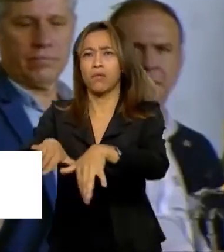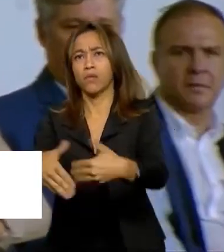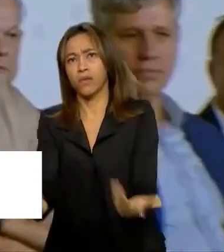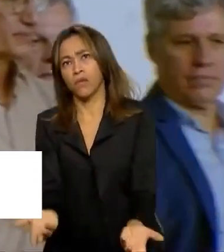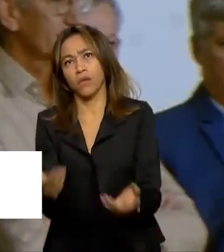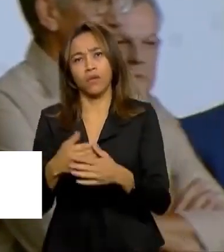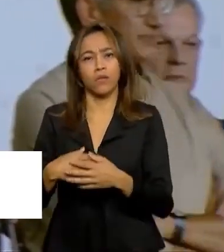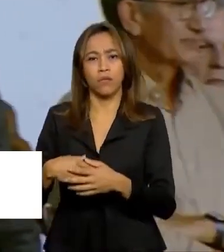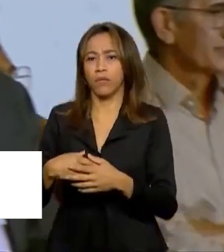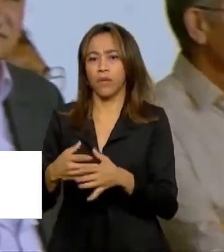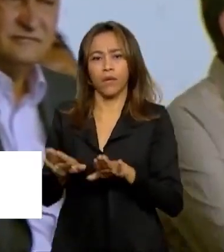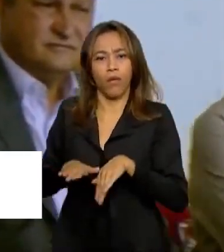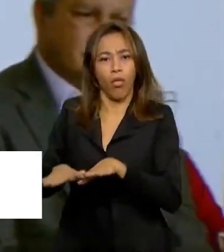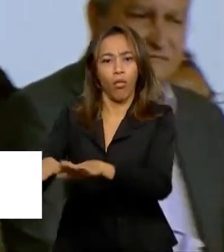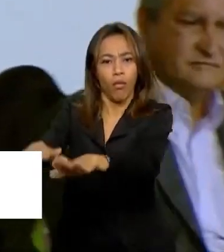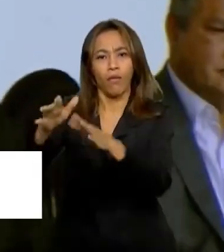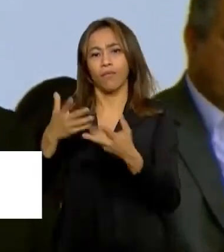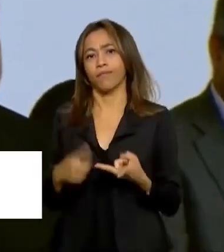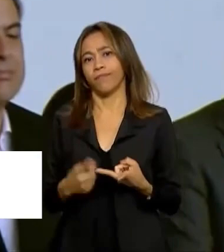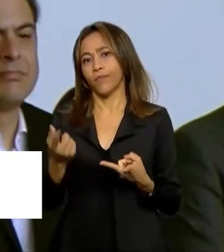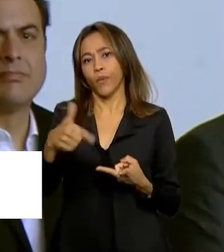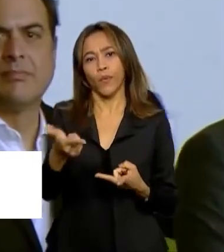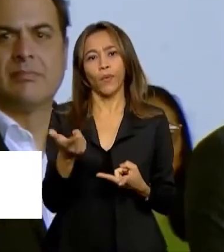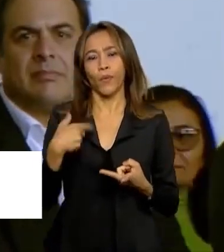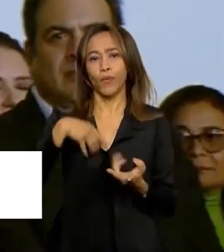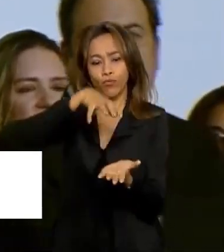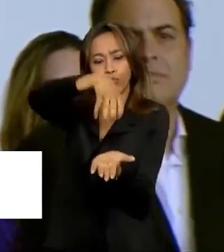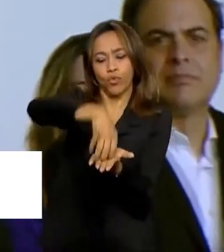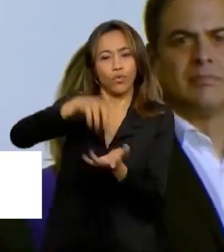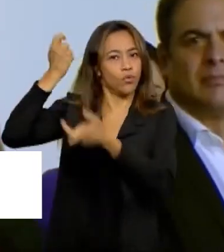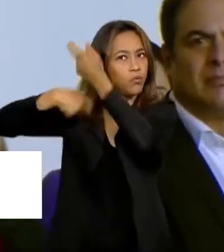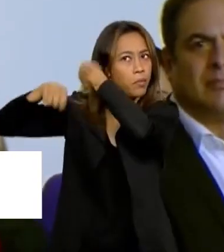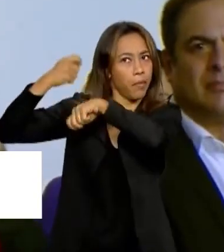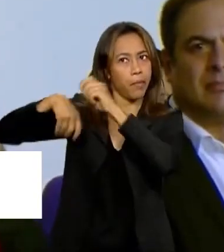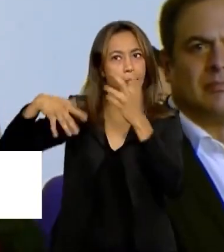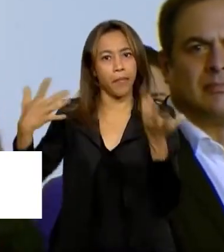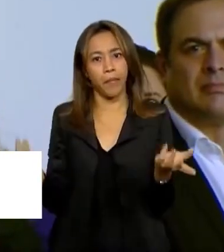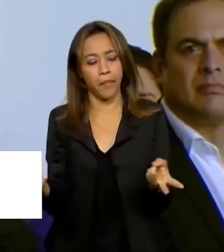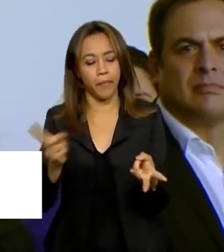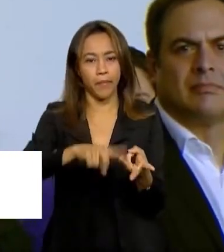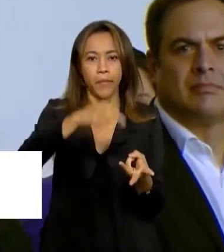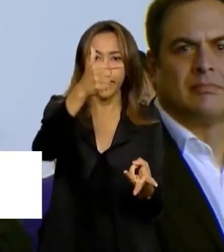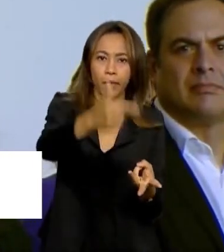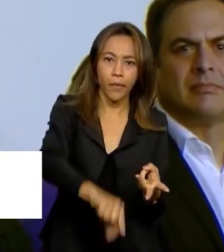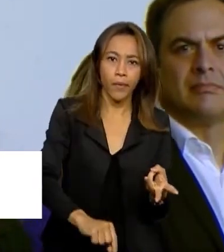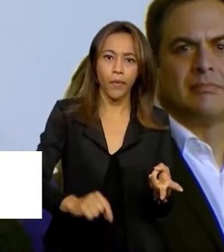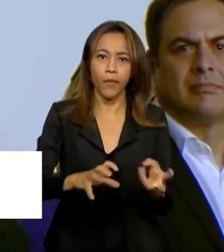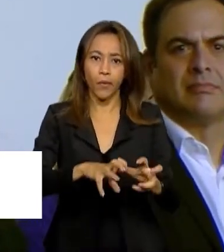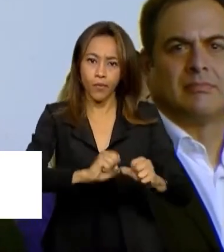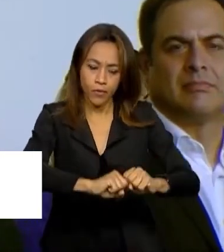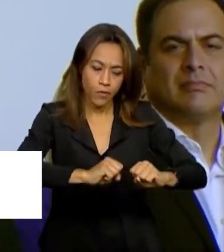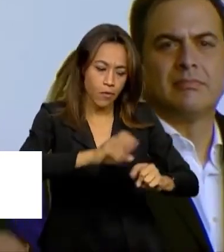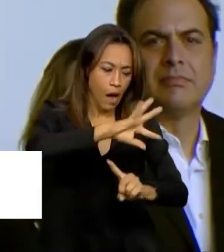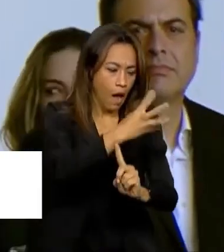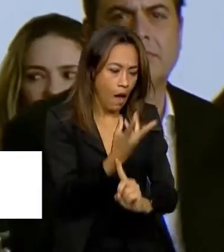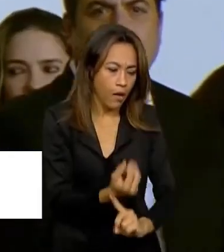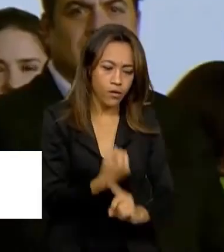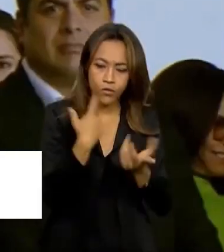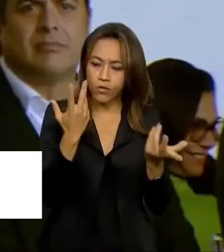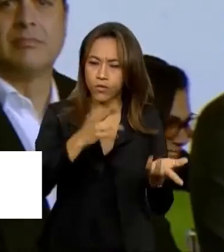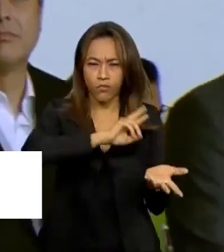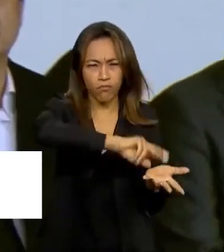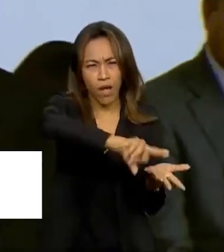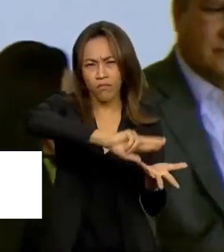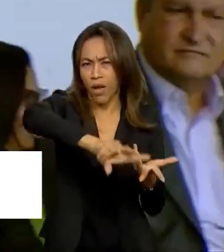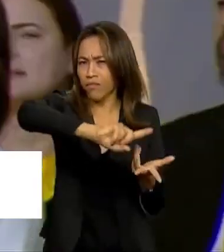sabe, roupa, para produzir um instituto de beleza, seja para fazer, colocar a mão na mata, seja para produzir pepino, cebola,